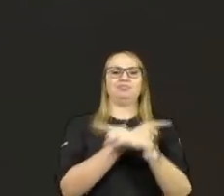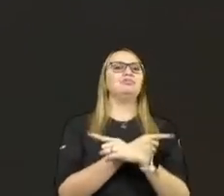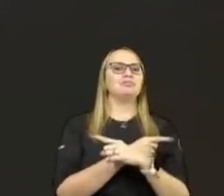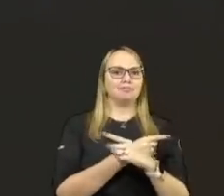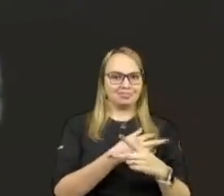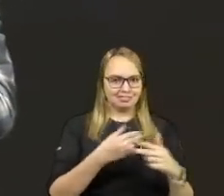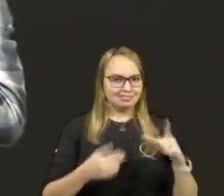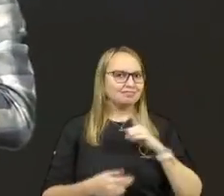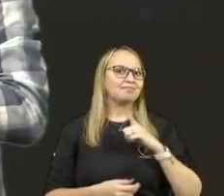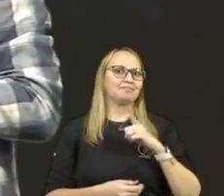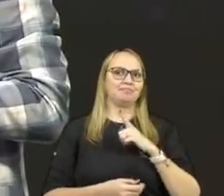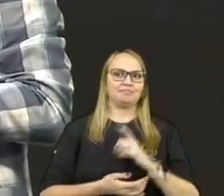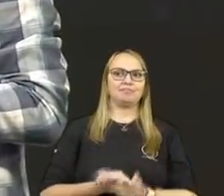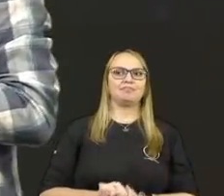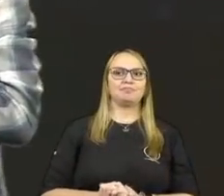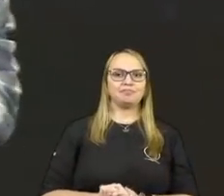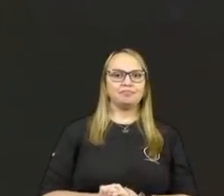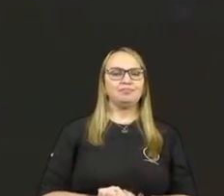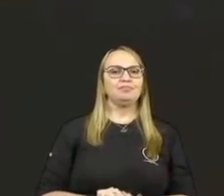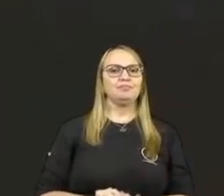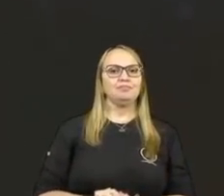têm.